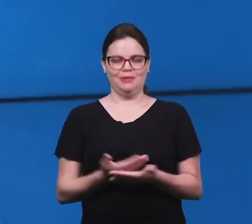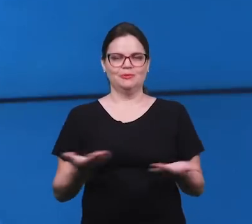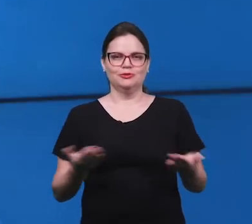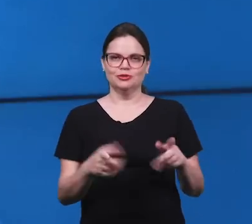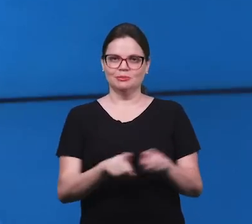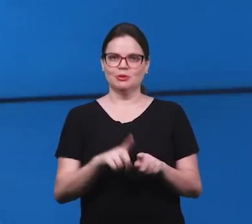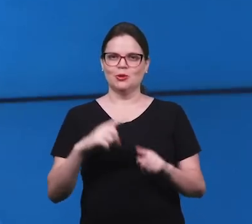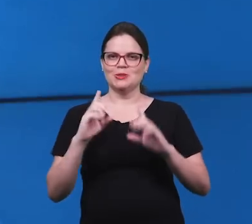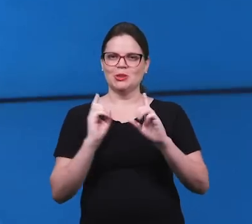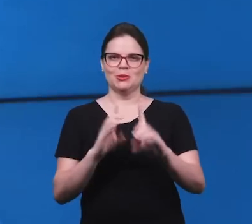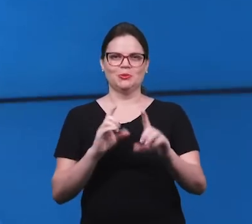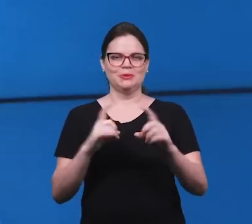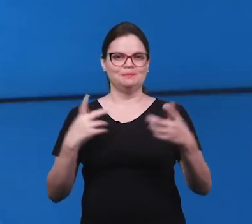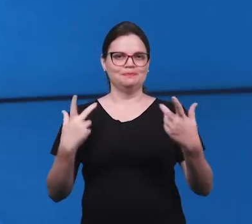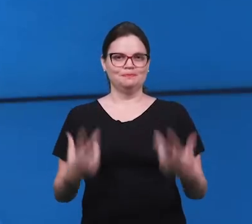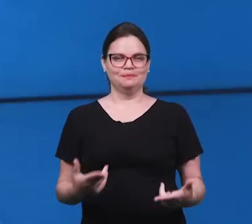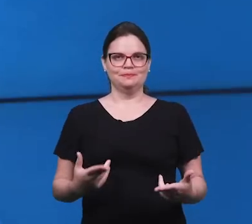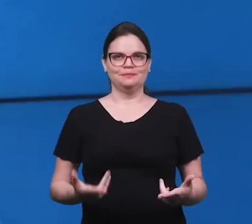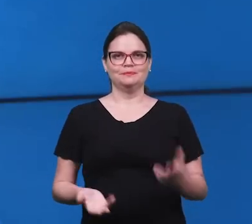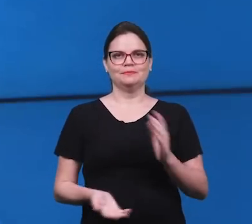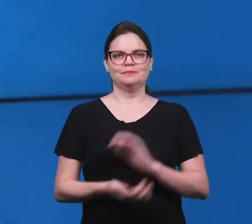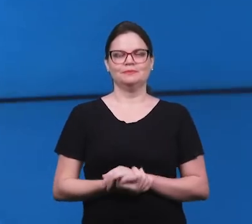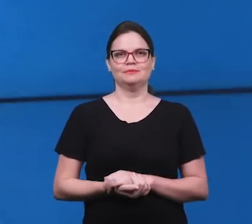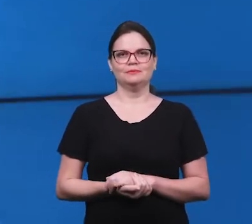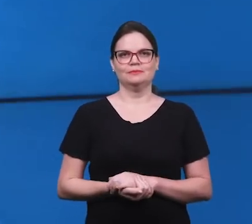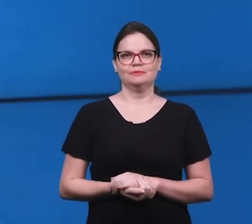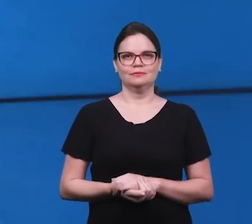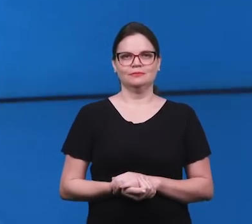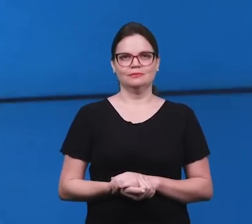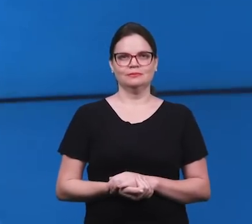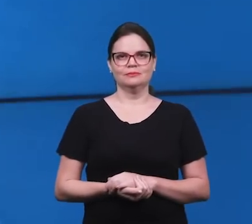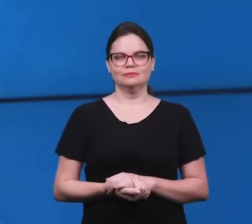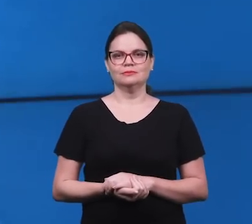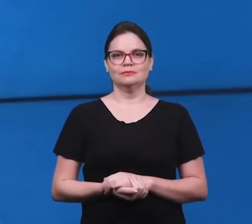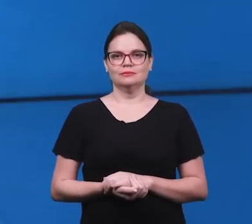Então eles foram confirmados pelo propósito de